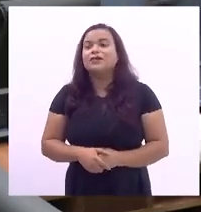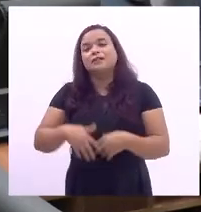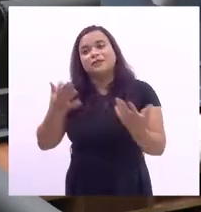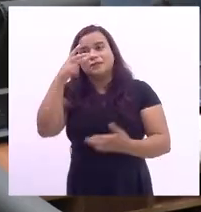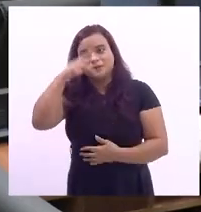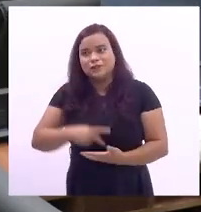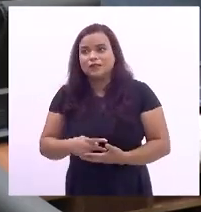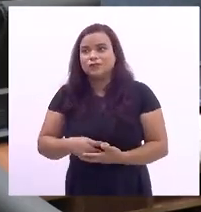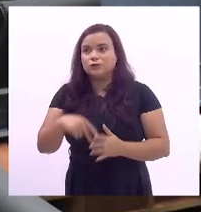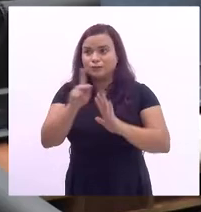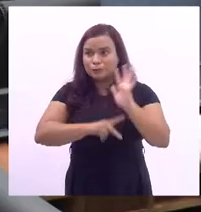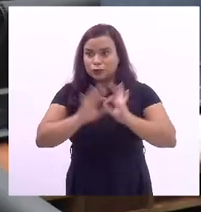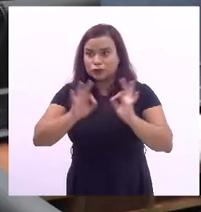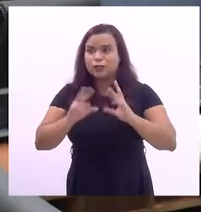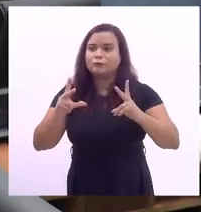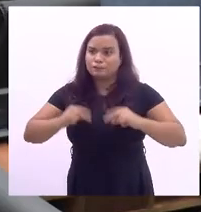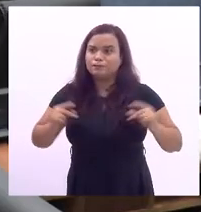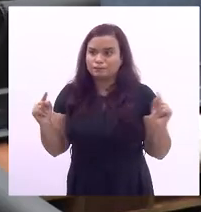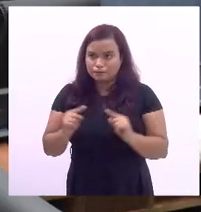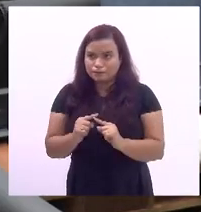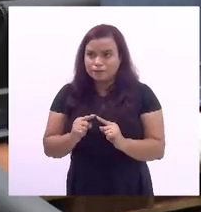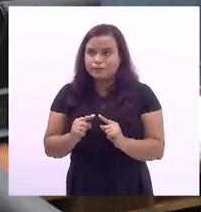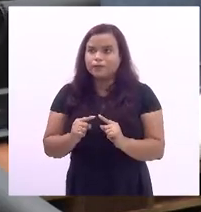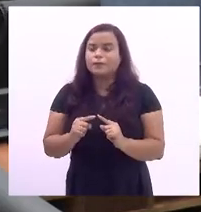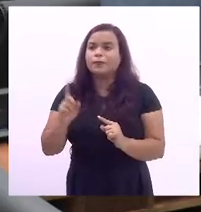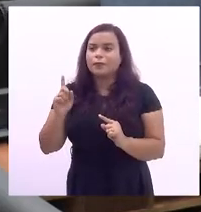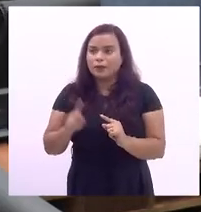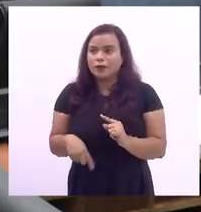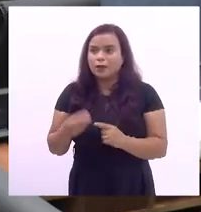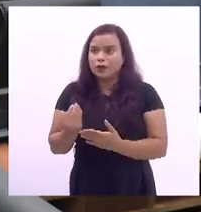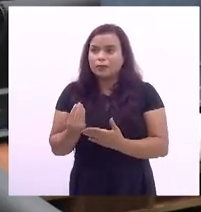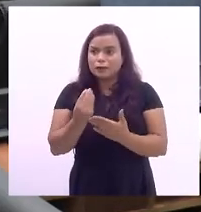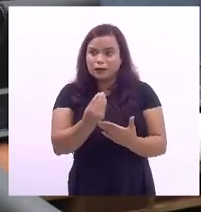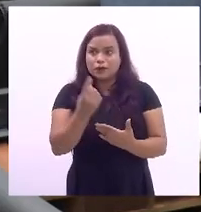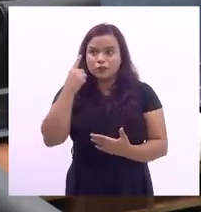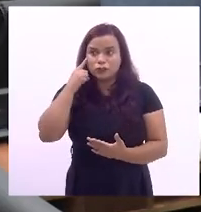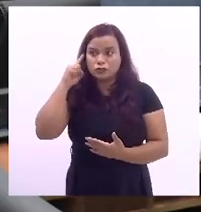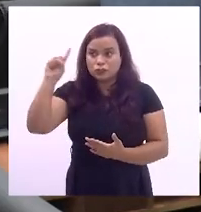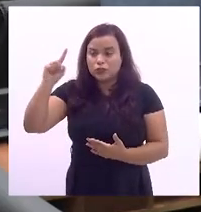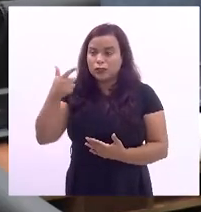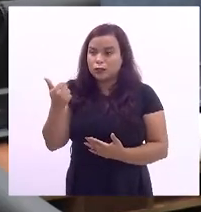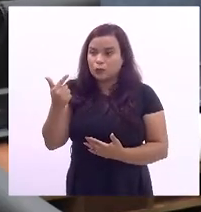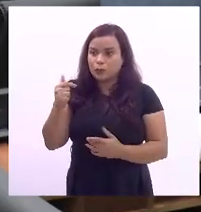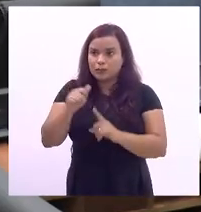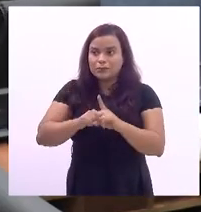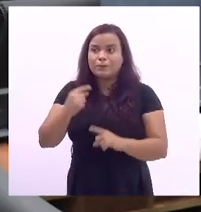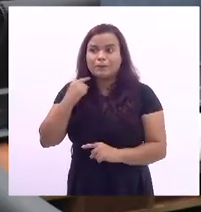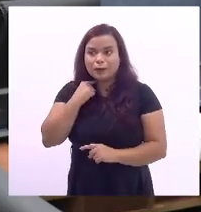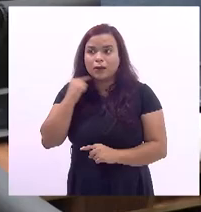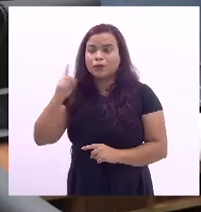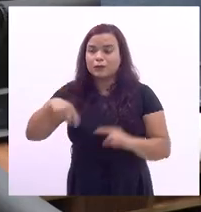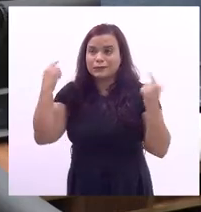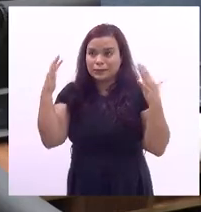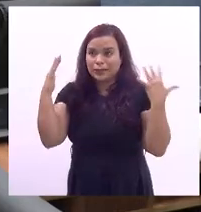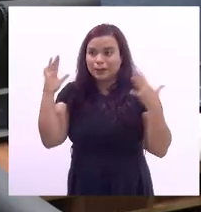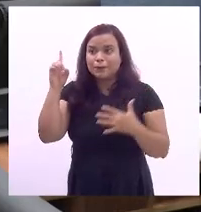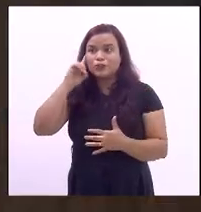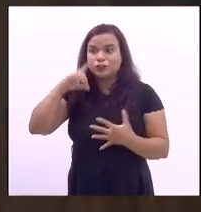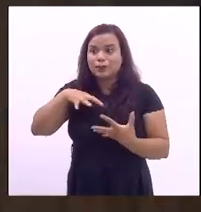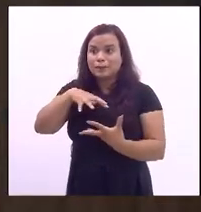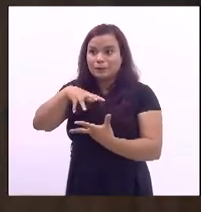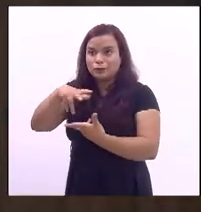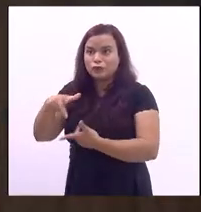presidente o projeto é meritório que é estabeleceu o dia doze de Maio que é celebrado o dia mundial